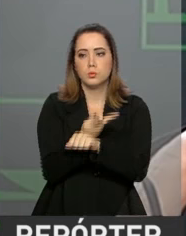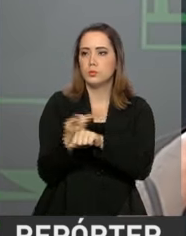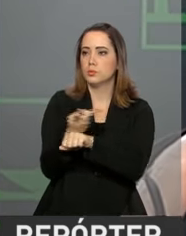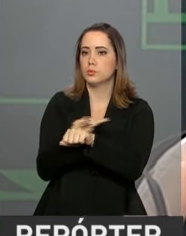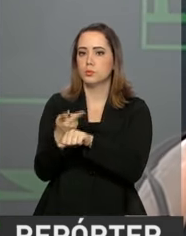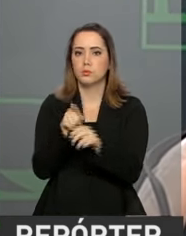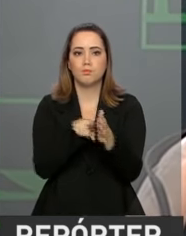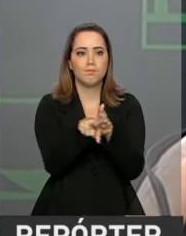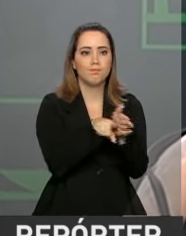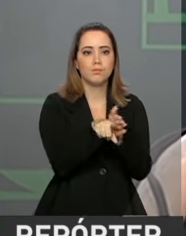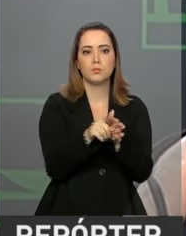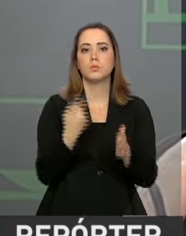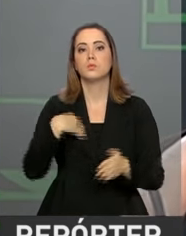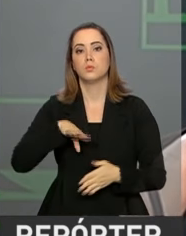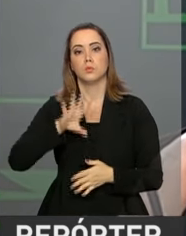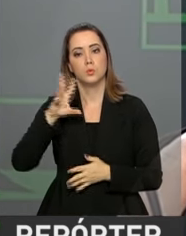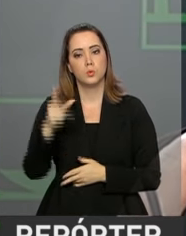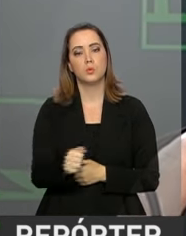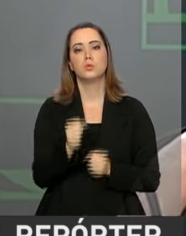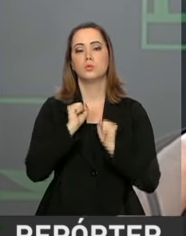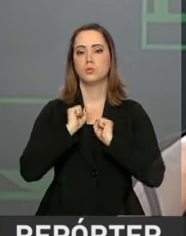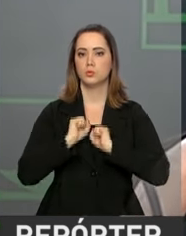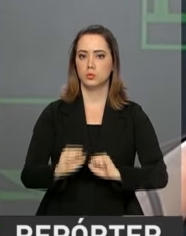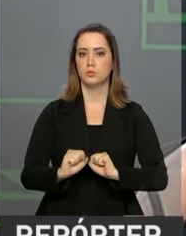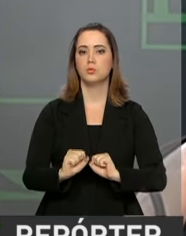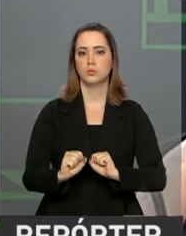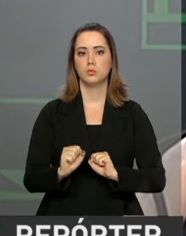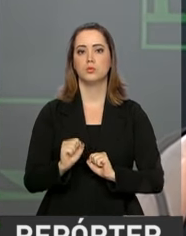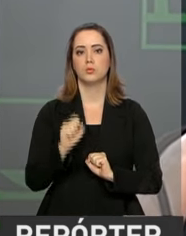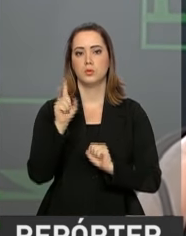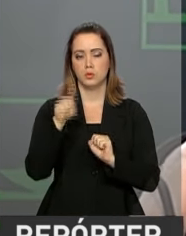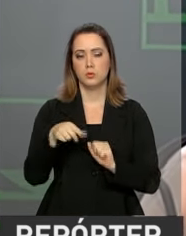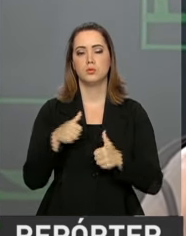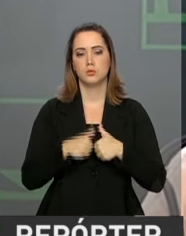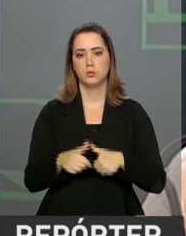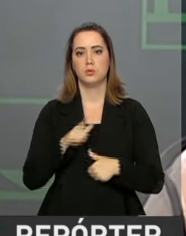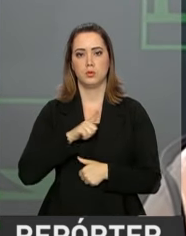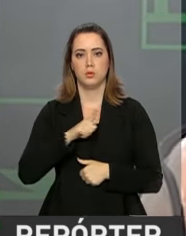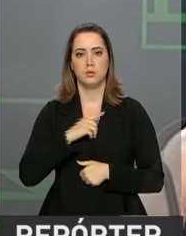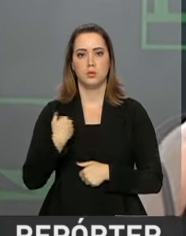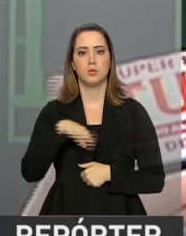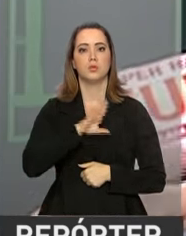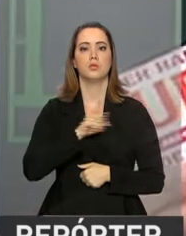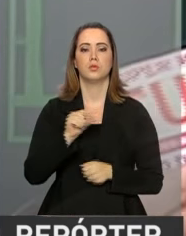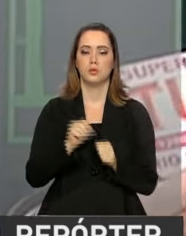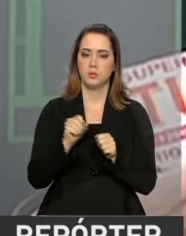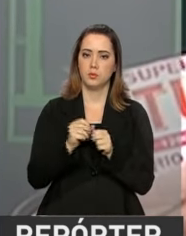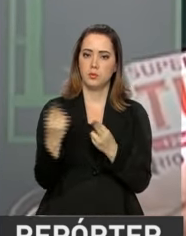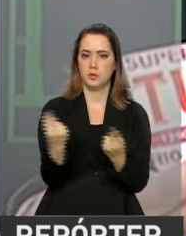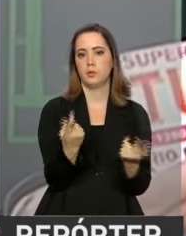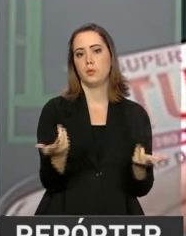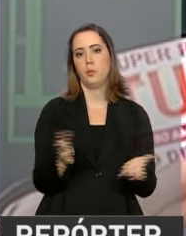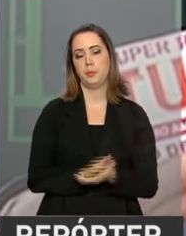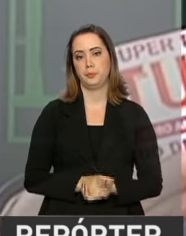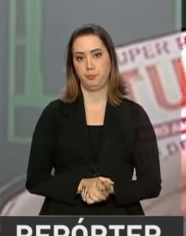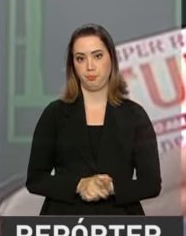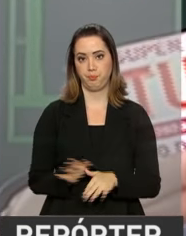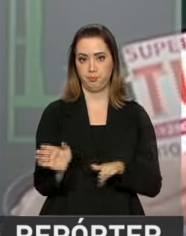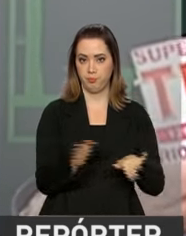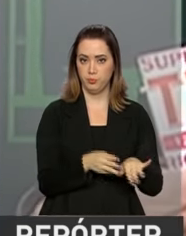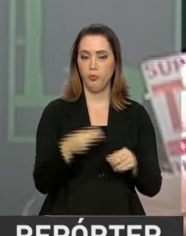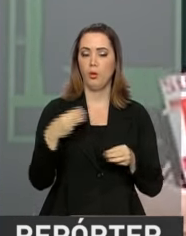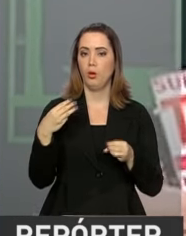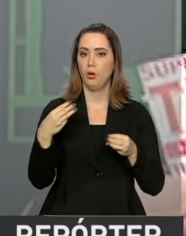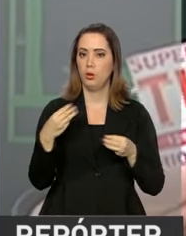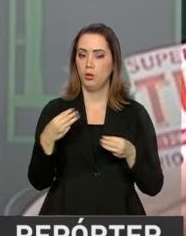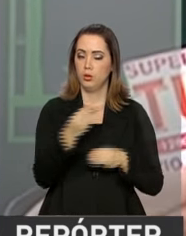monitoramento, de rastreamento, tudo que é possível e existente está sendo feito no Brasil. O ministro da Justiça também defendeu a